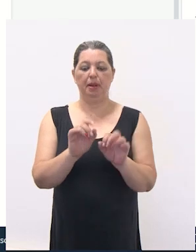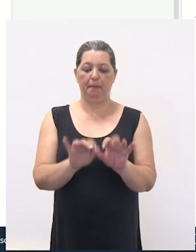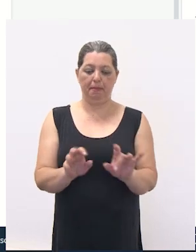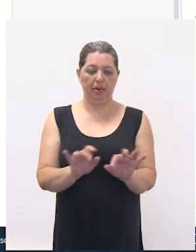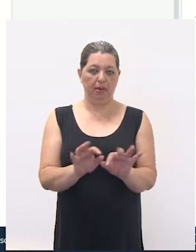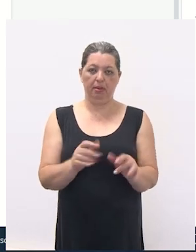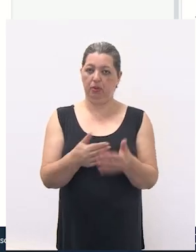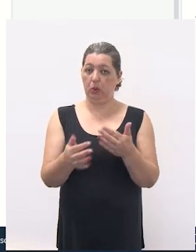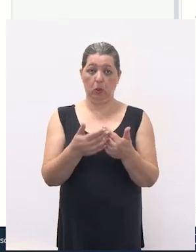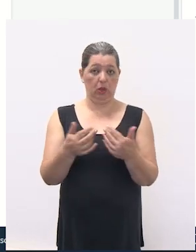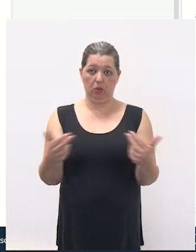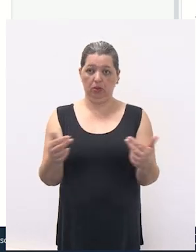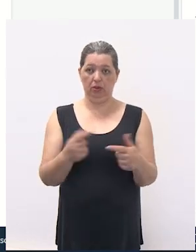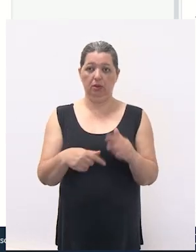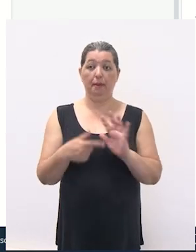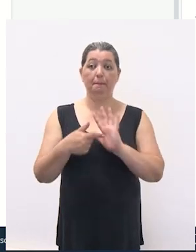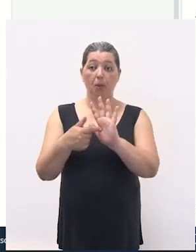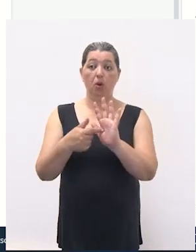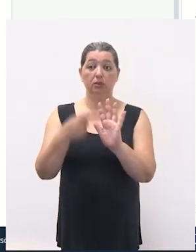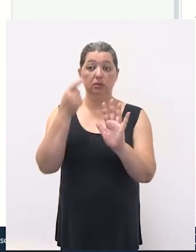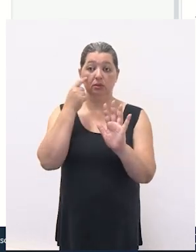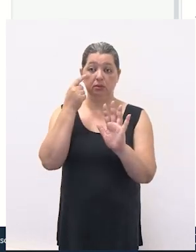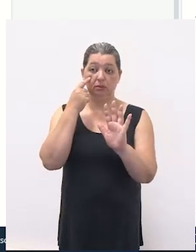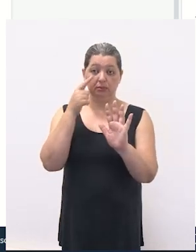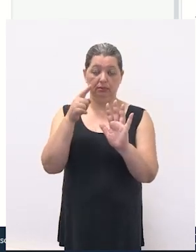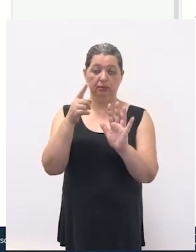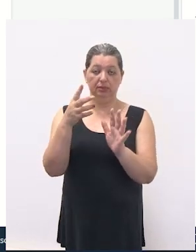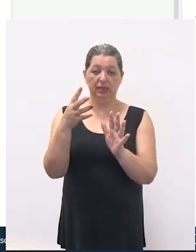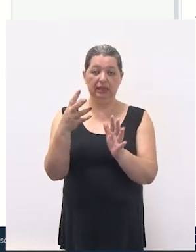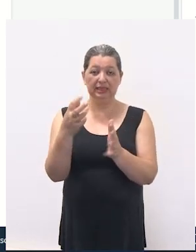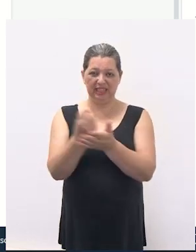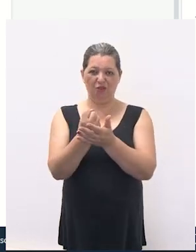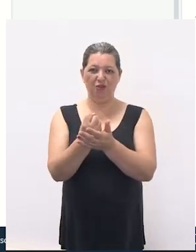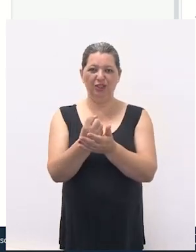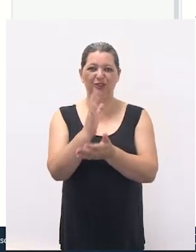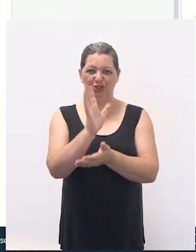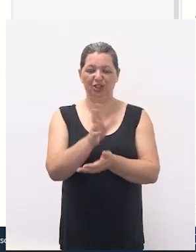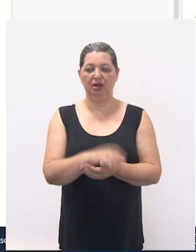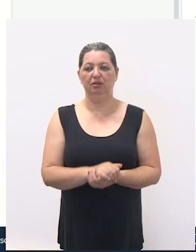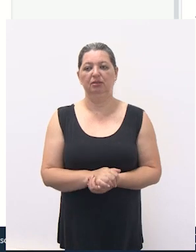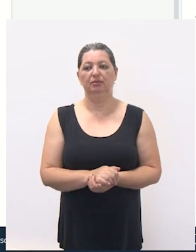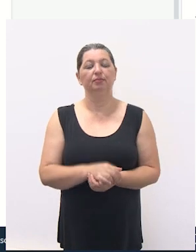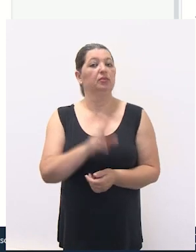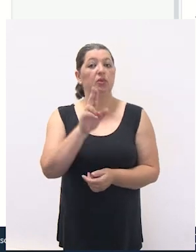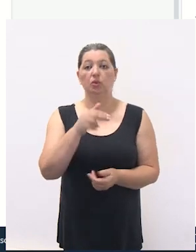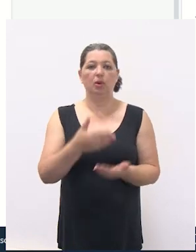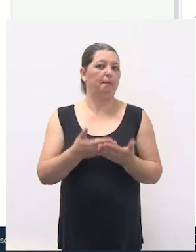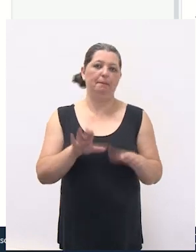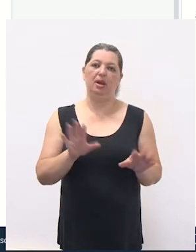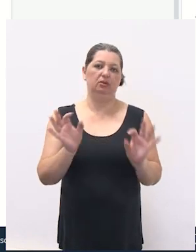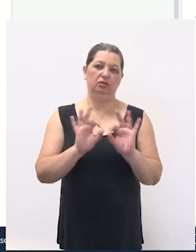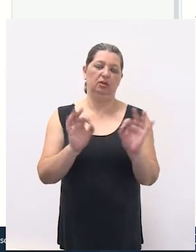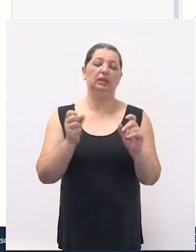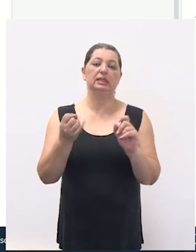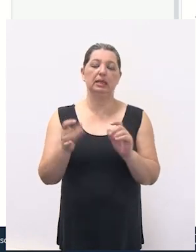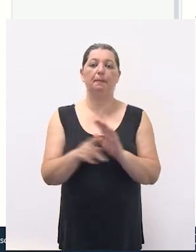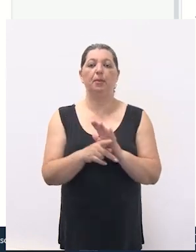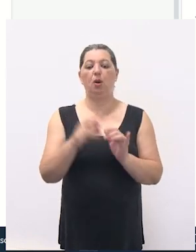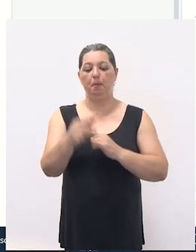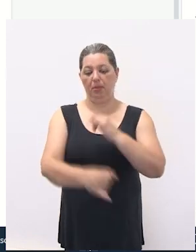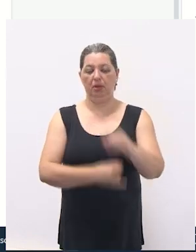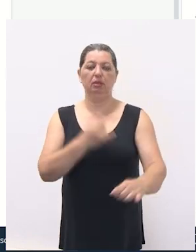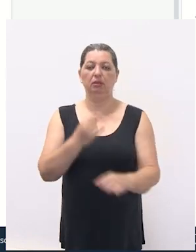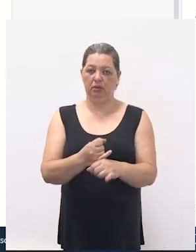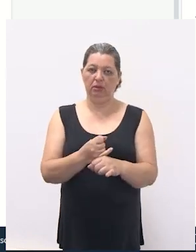alguma coisa, ele aparece automaticamente aqui salvando. Então você nunca perde nada se você estiver online na internet, né? Se